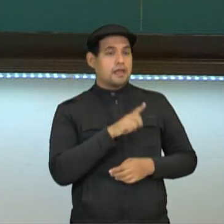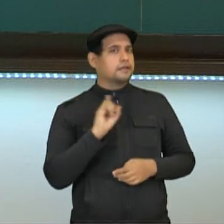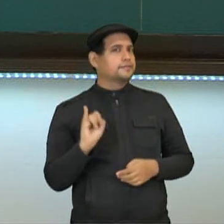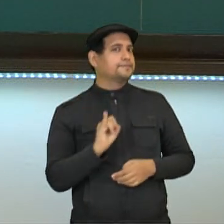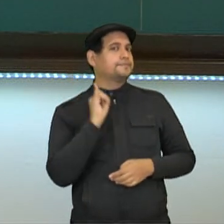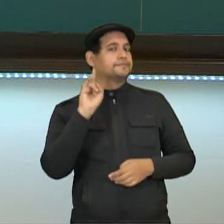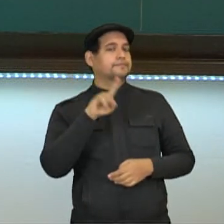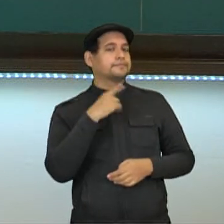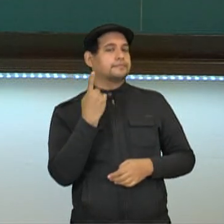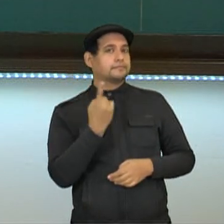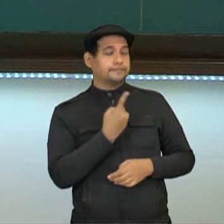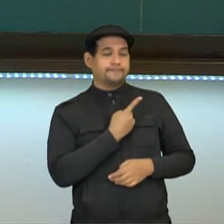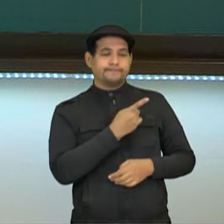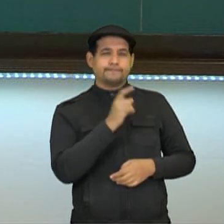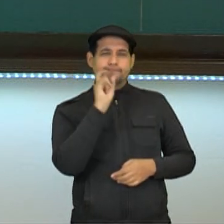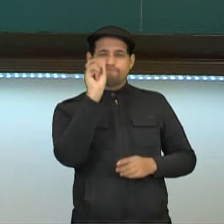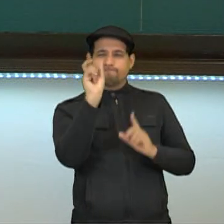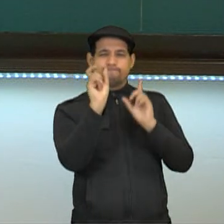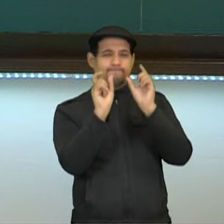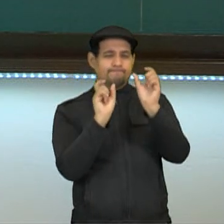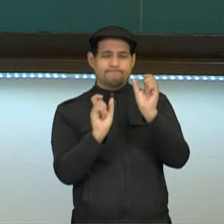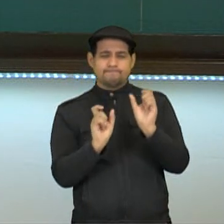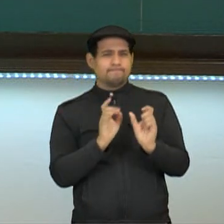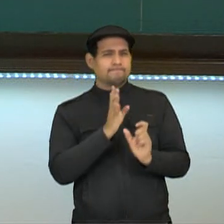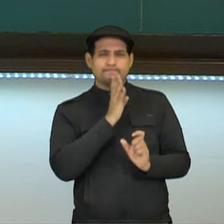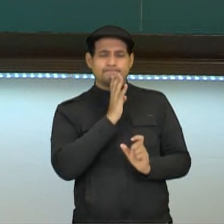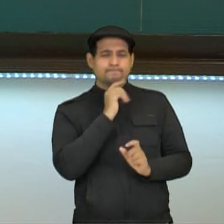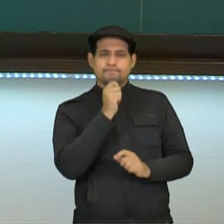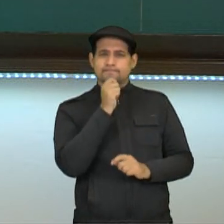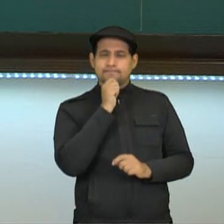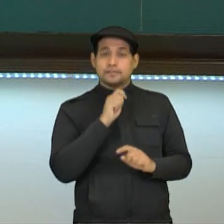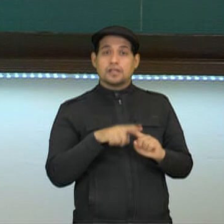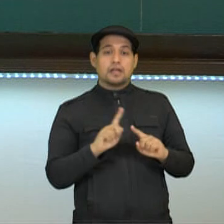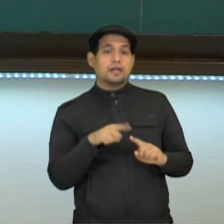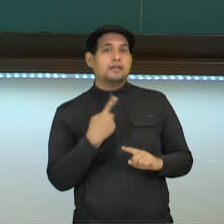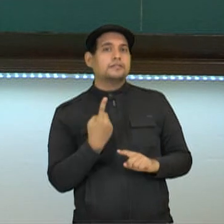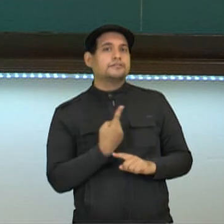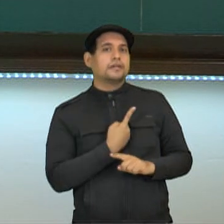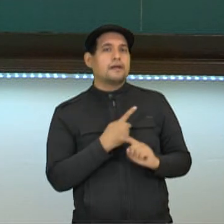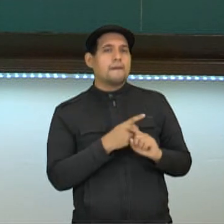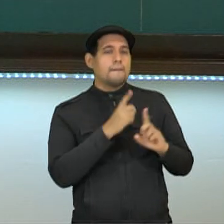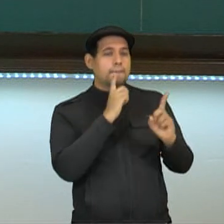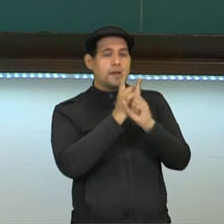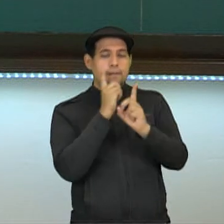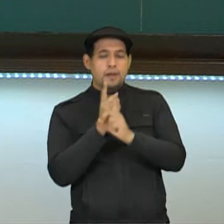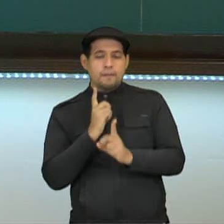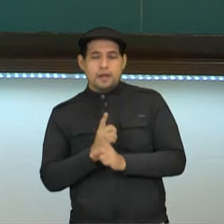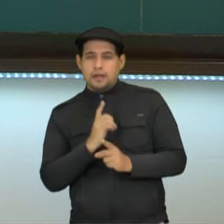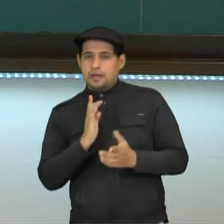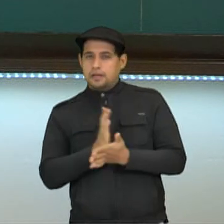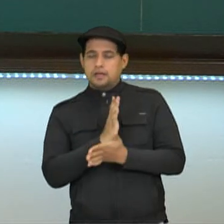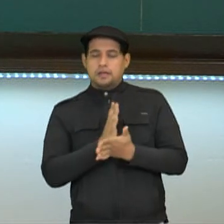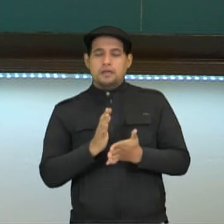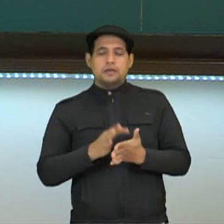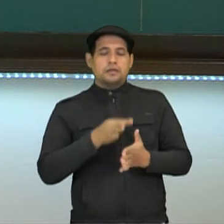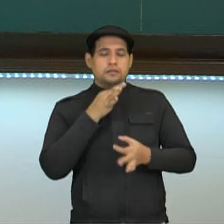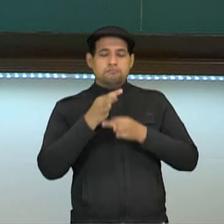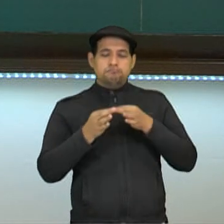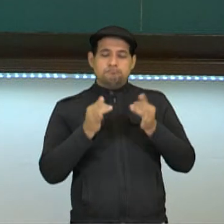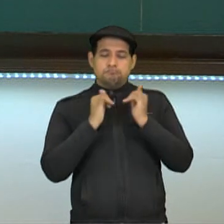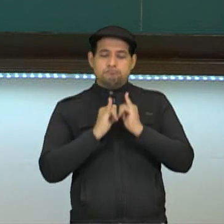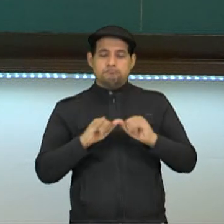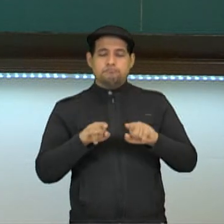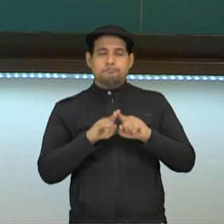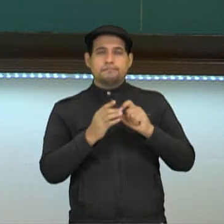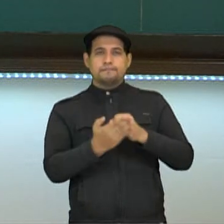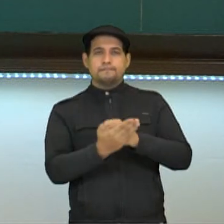importante nós, naquelas palavrinhas que a gente não conhece, a gente encontrar alguma dica que possa